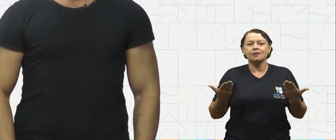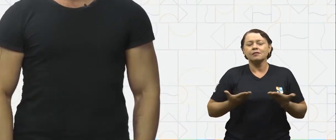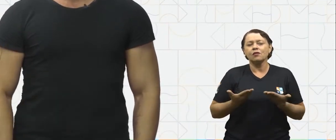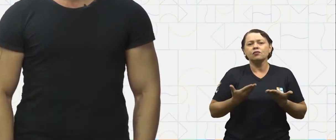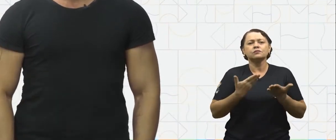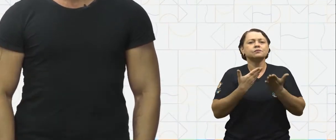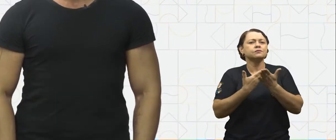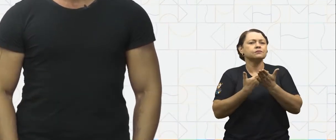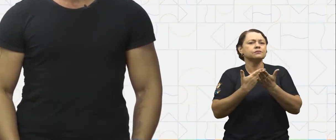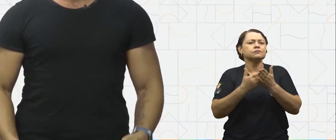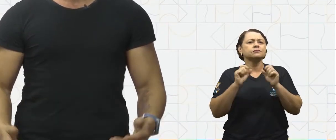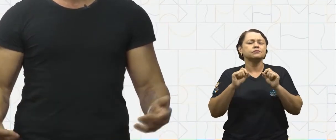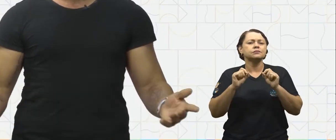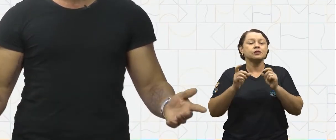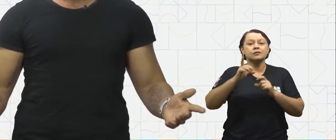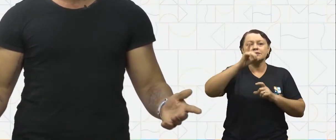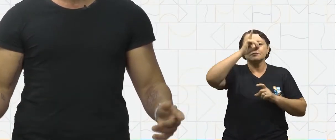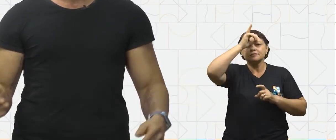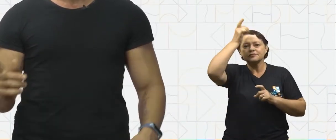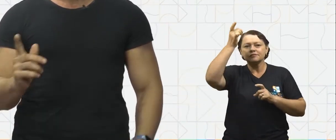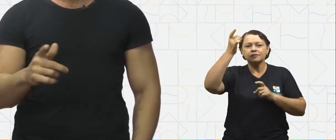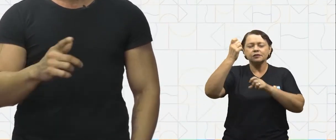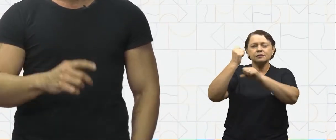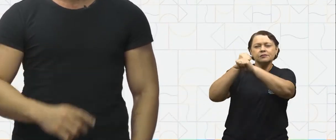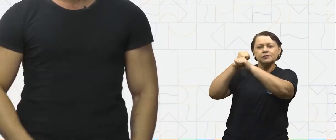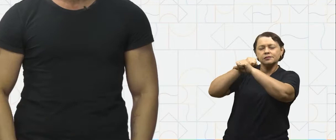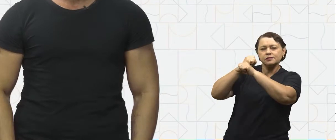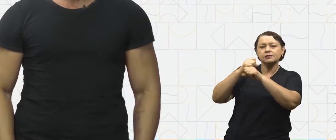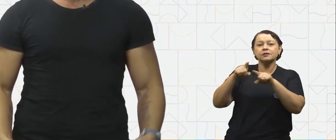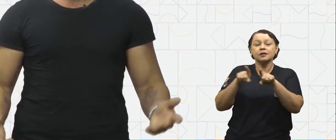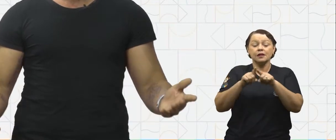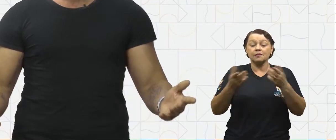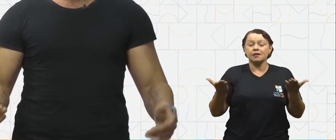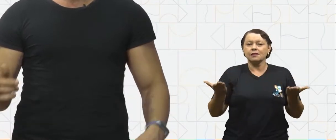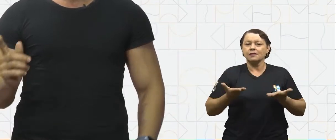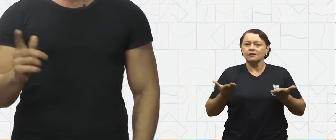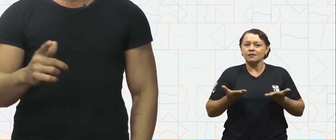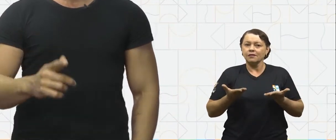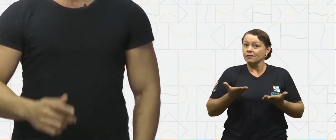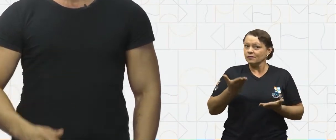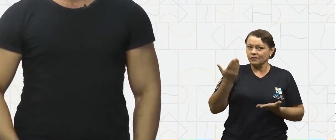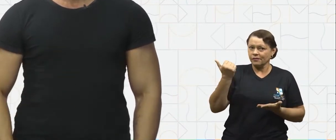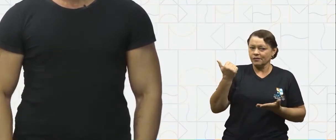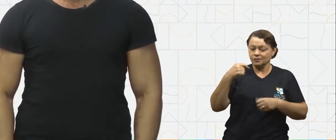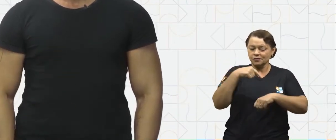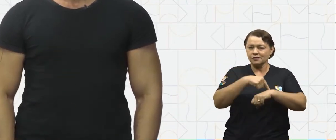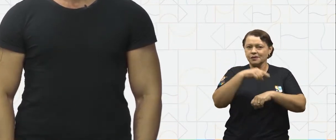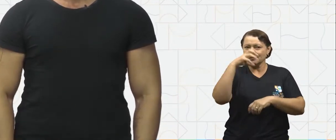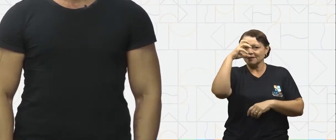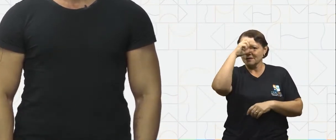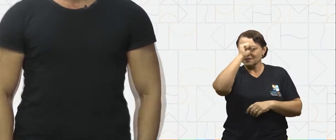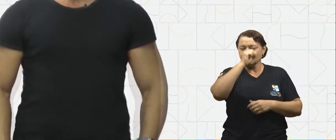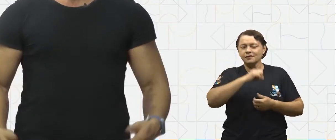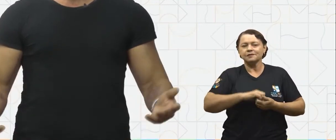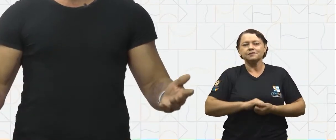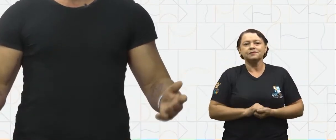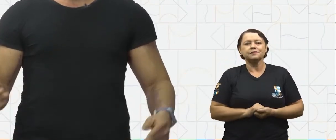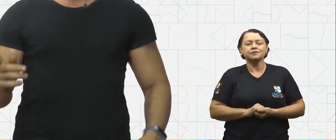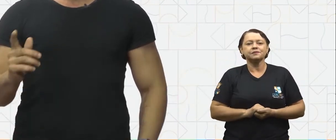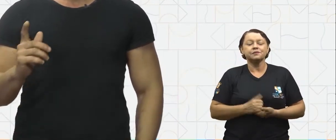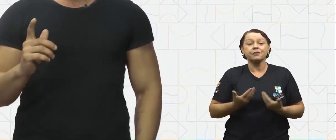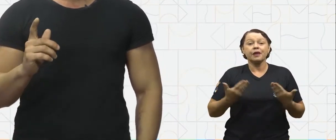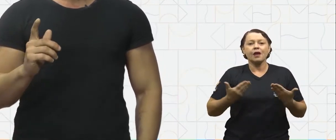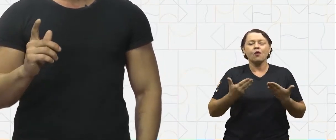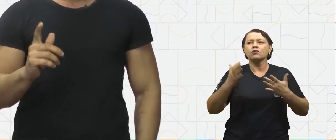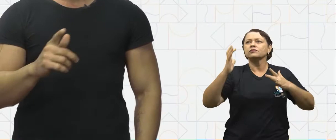Hoje, iremos estudar sobre invenções antigas e atuais. Então, vamos lá para a nossa hora de aprender. Hoje,